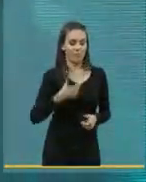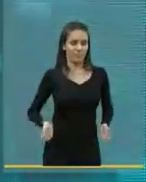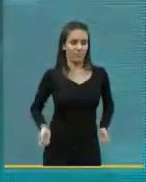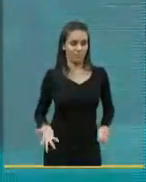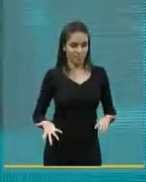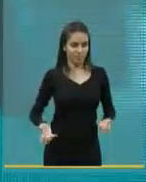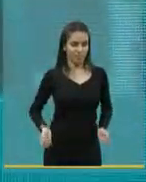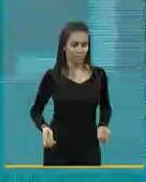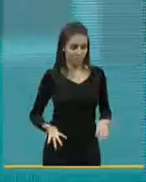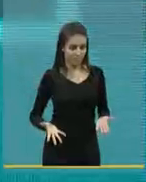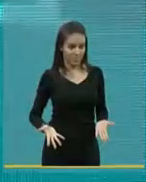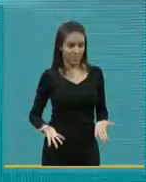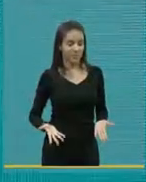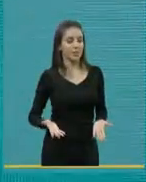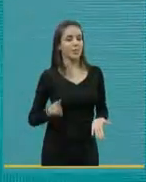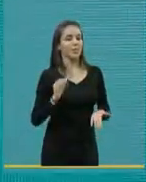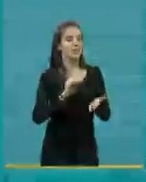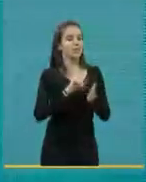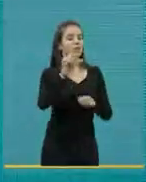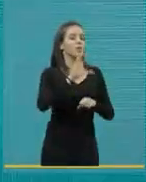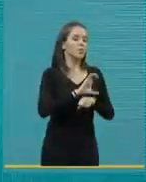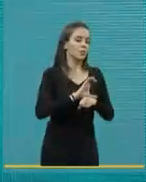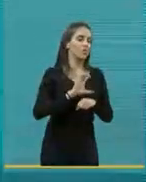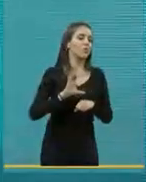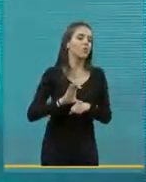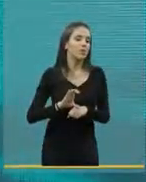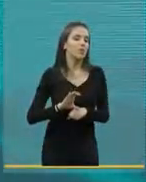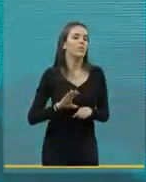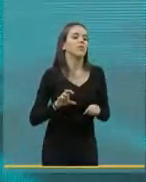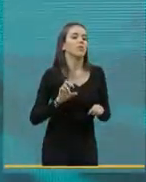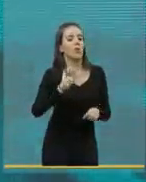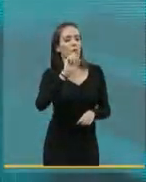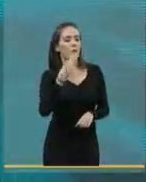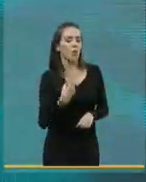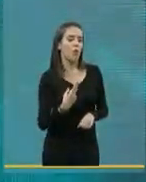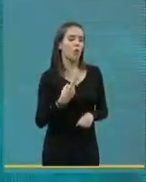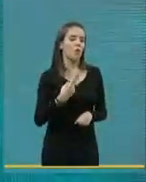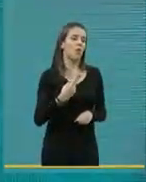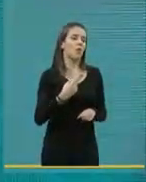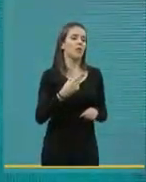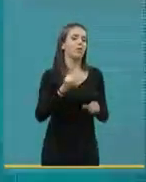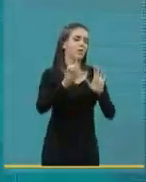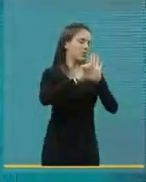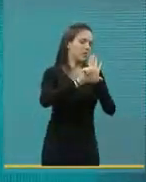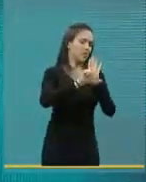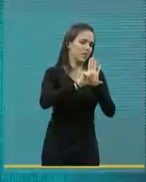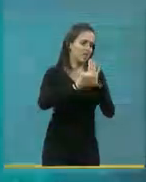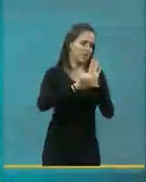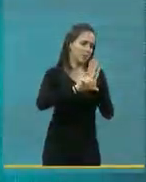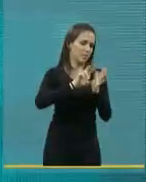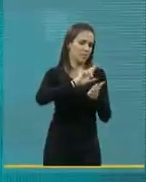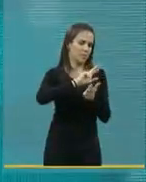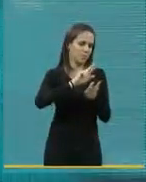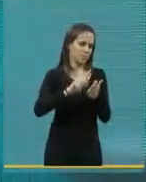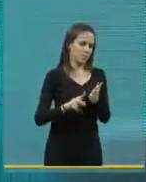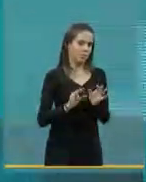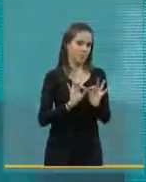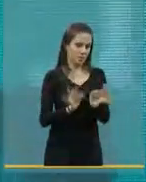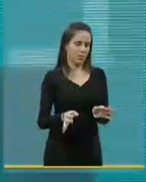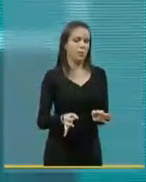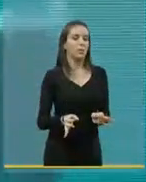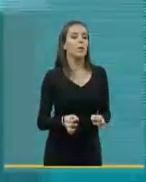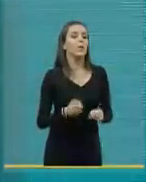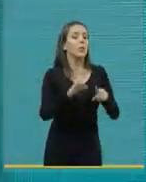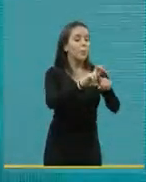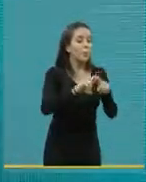federais são definidas pela constituição ou outras legislações ordinárias portanto é